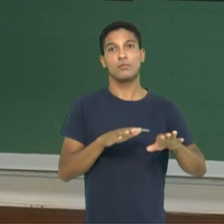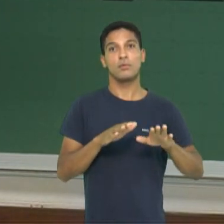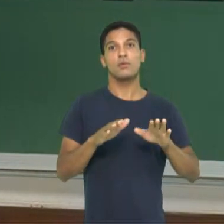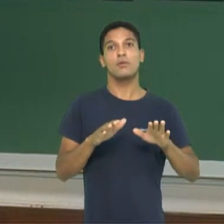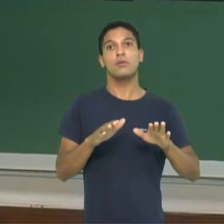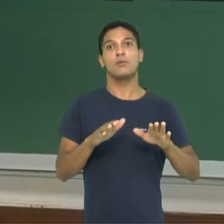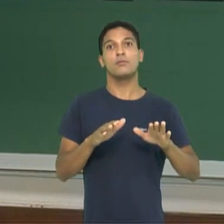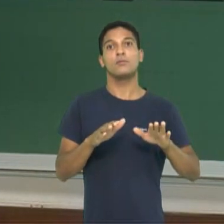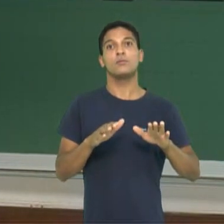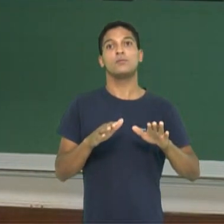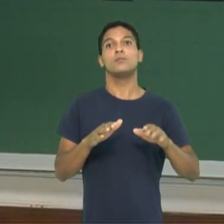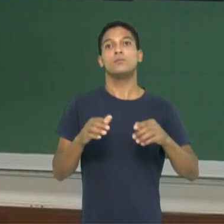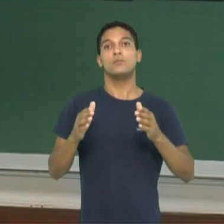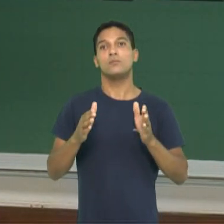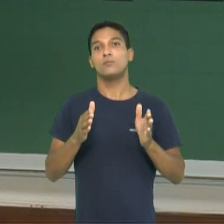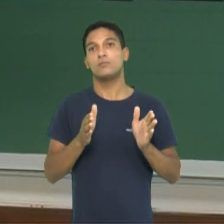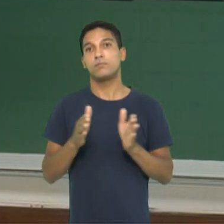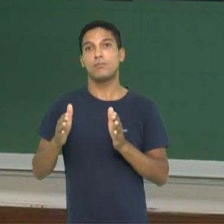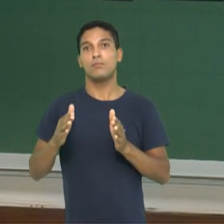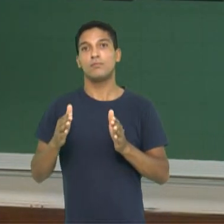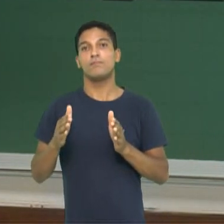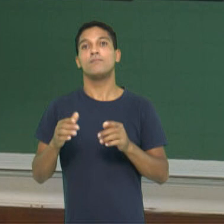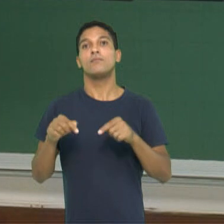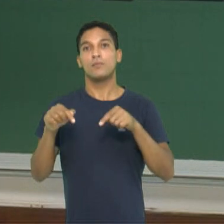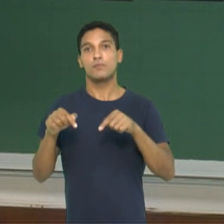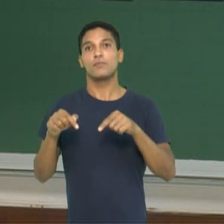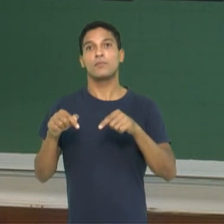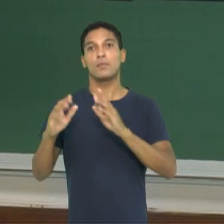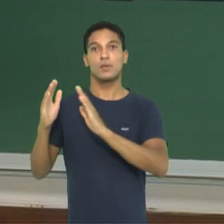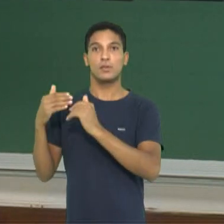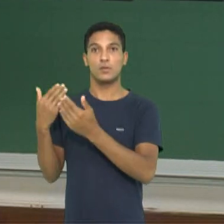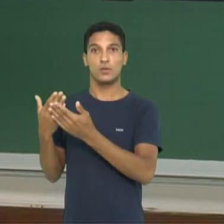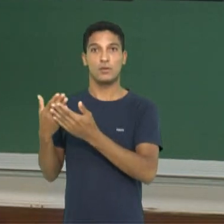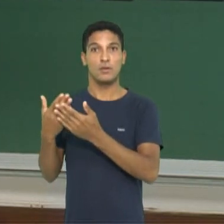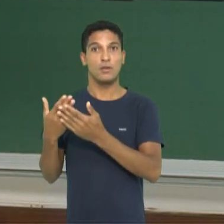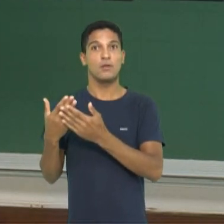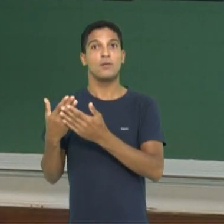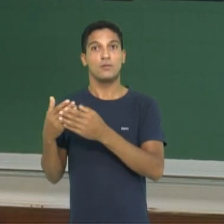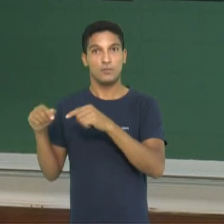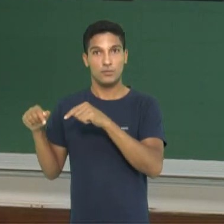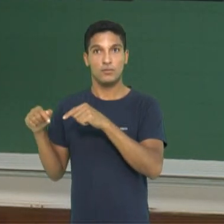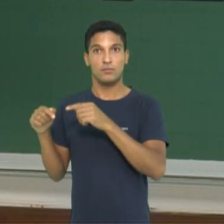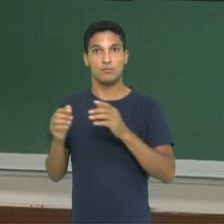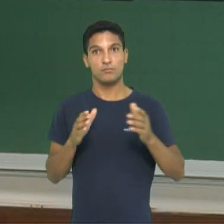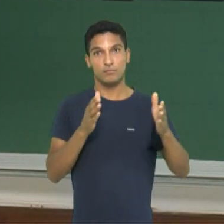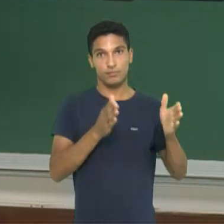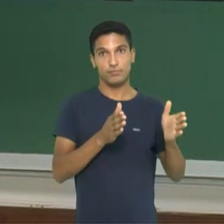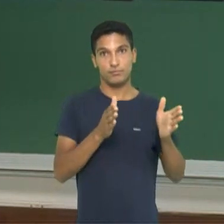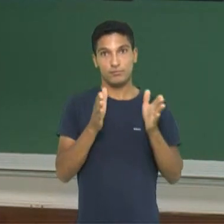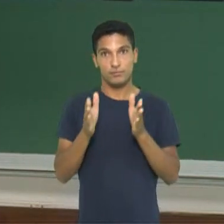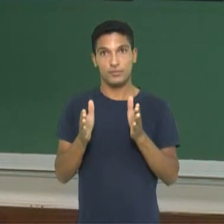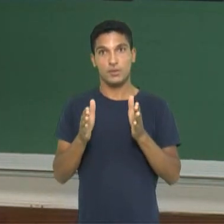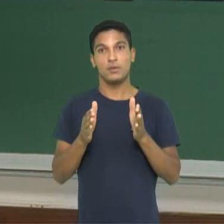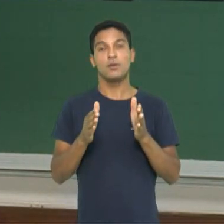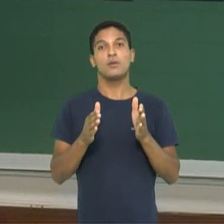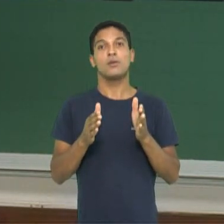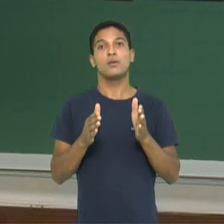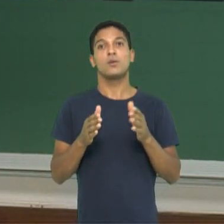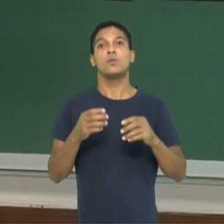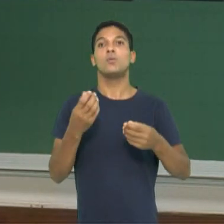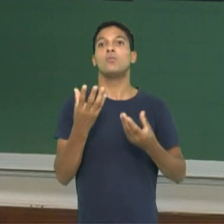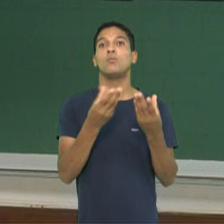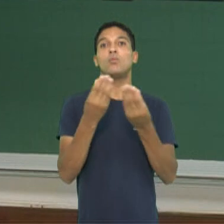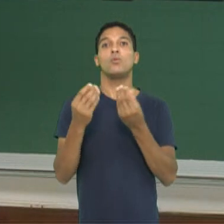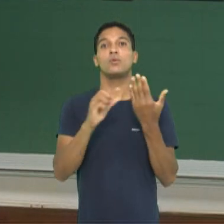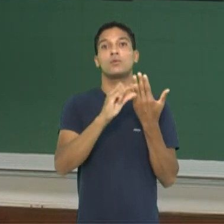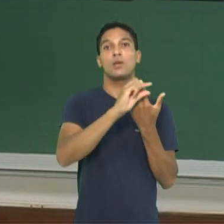do nazismo e durante a Segunda Guerra Mundial, eles tiveram que se refugiar em outros países ocidentais. E muitos frankfurtianos resolveram ficar